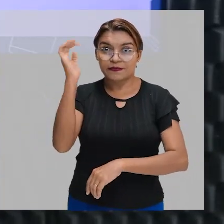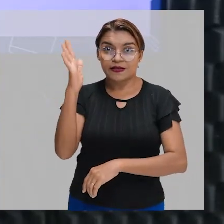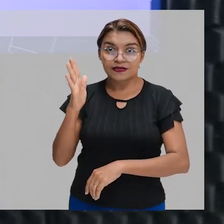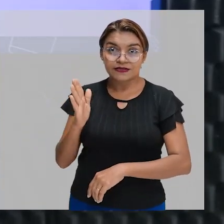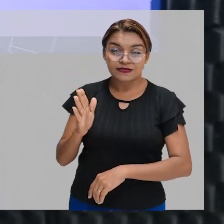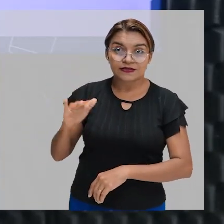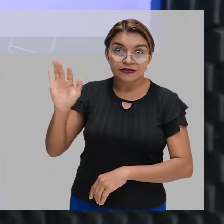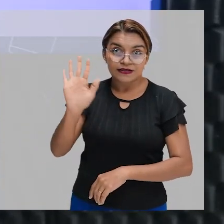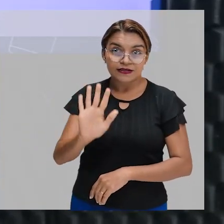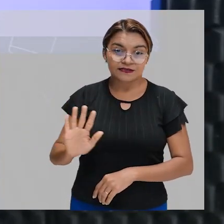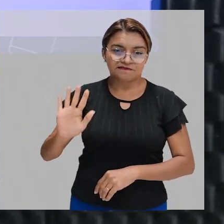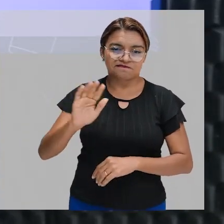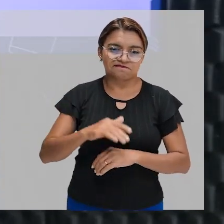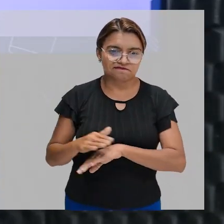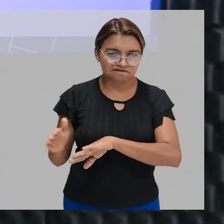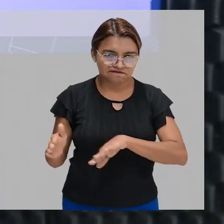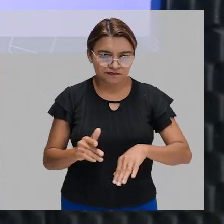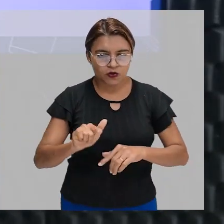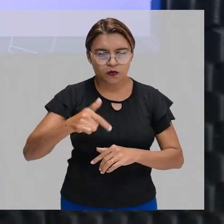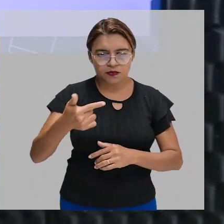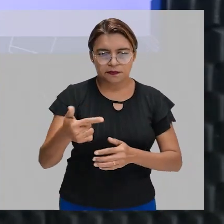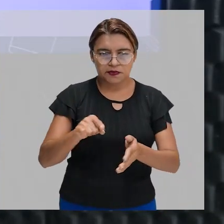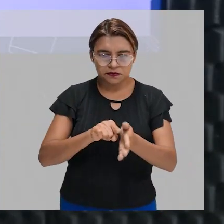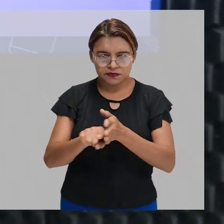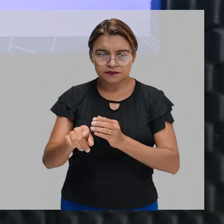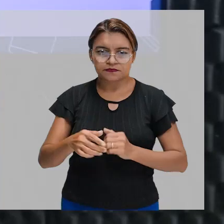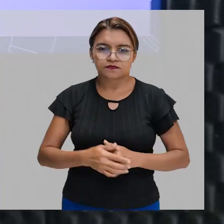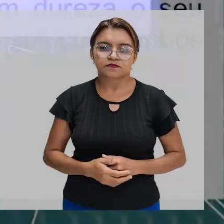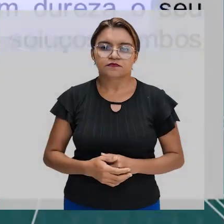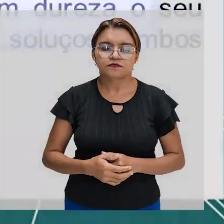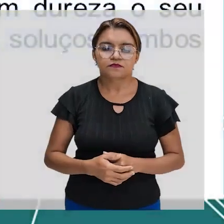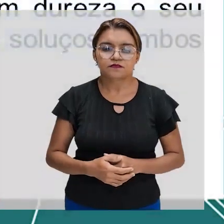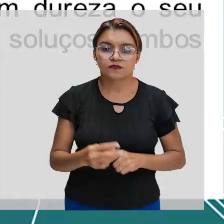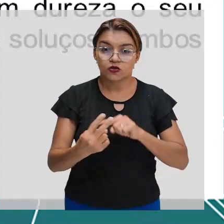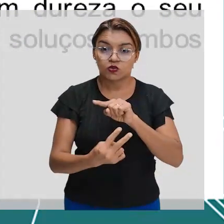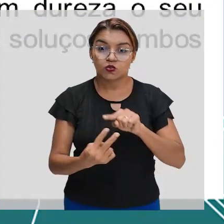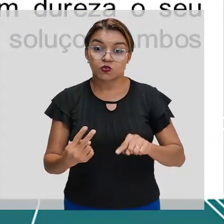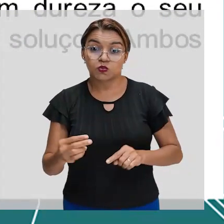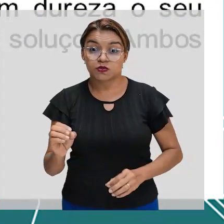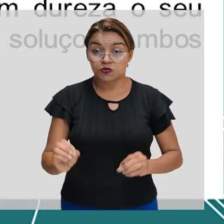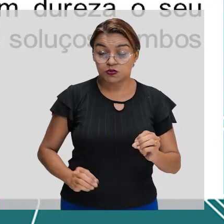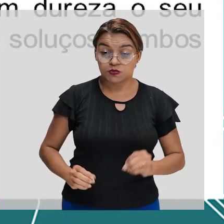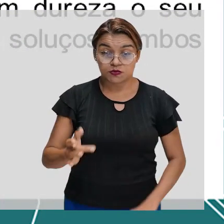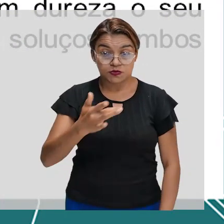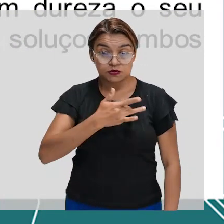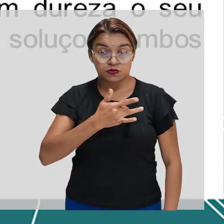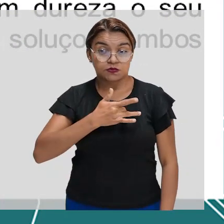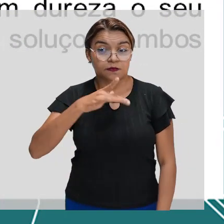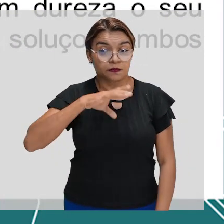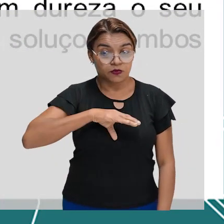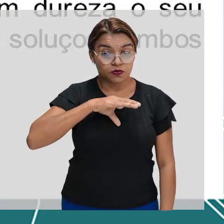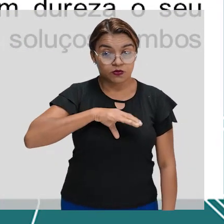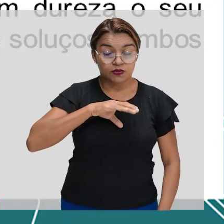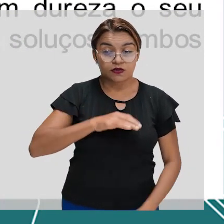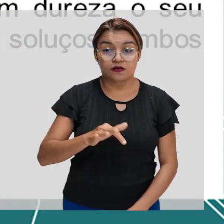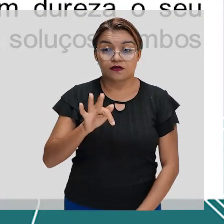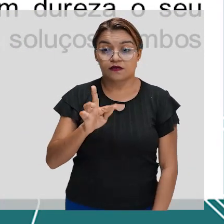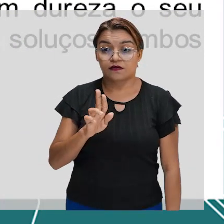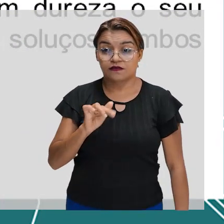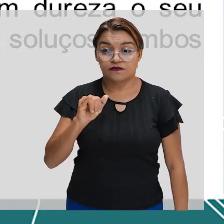lá na frente vamos para mais uma questão as duas obras-primas do Romantismo português